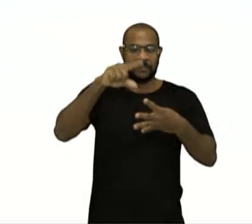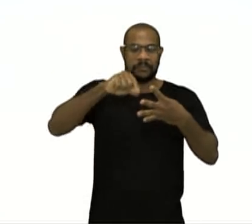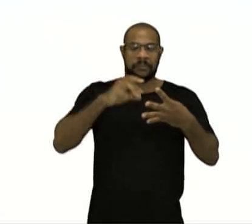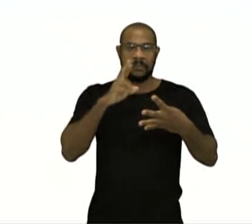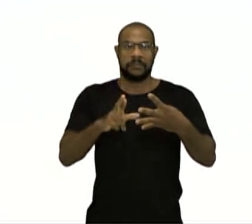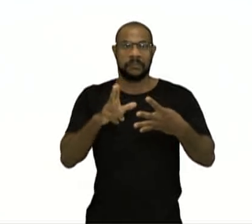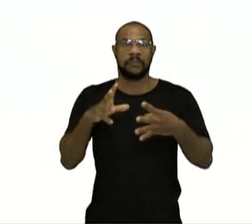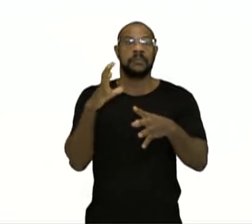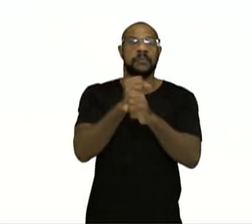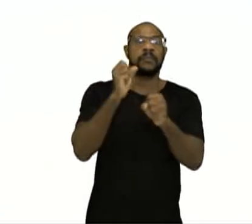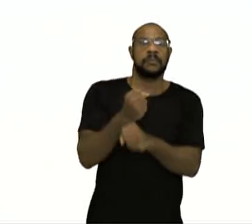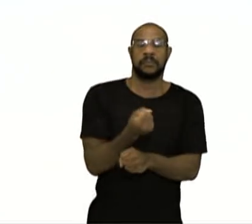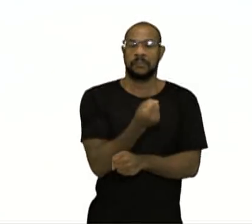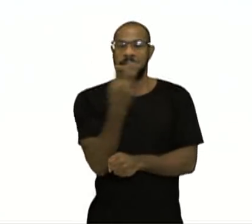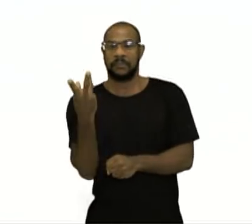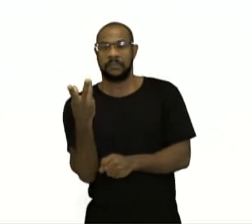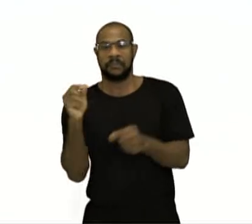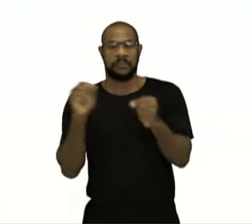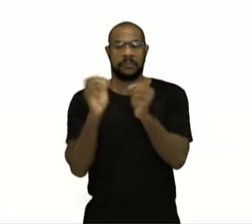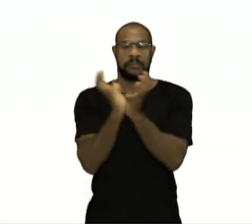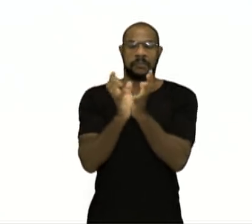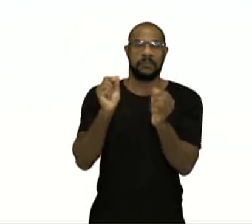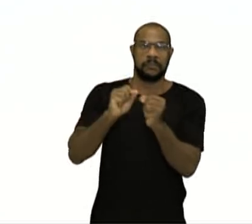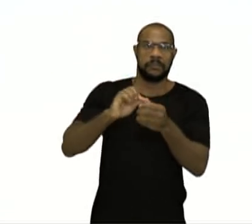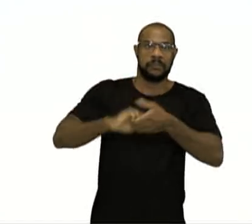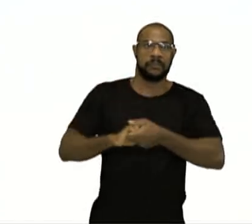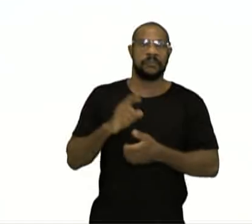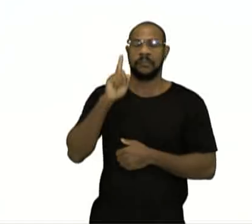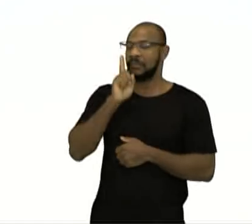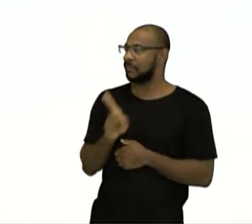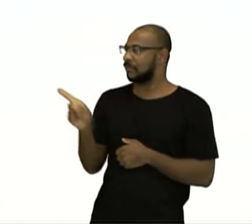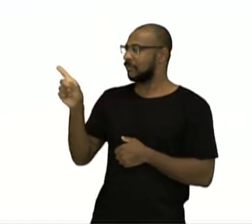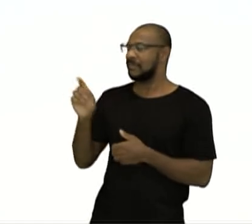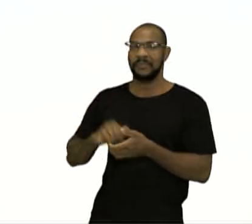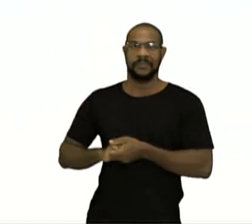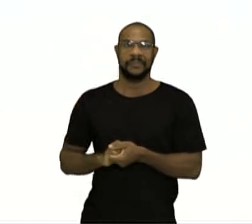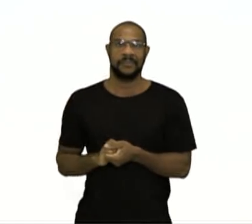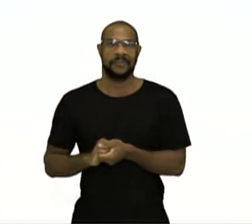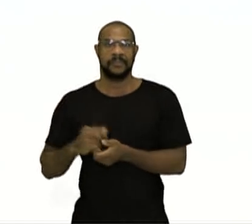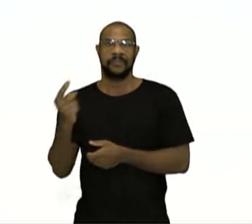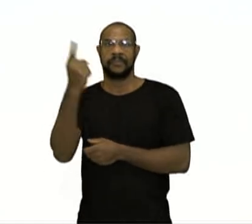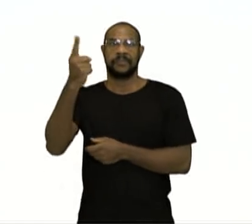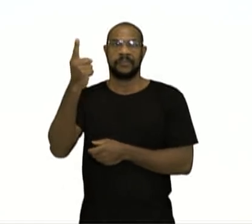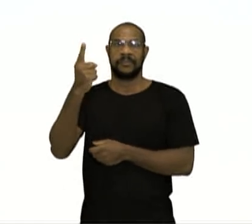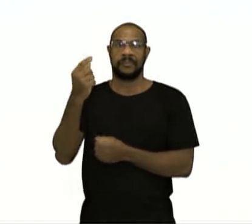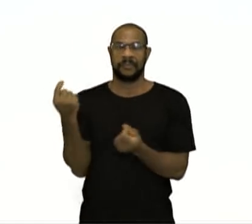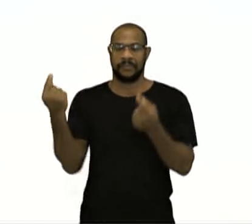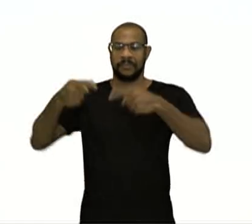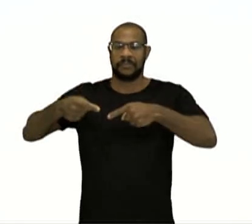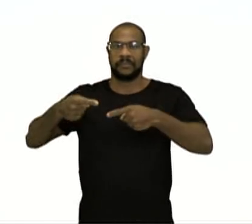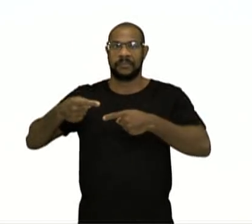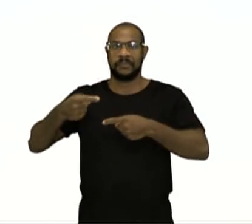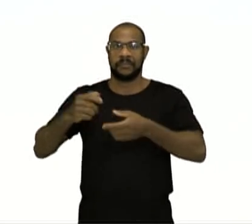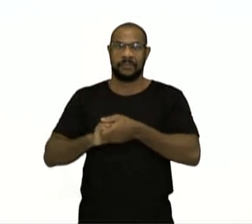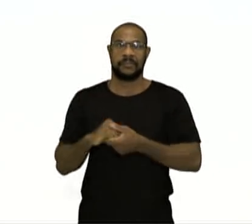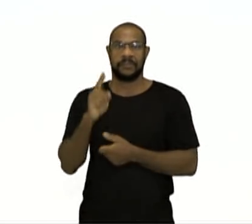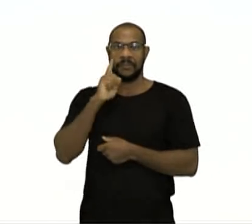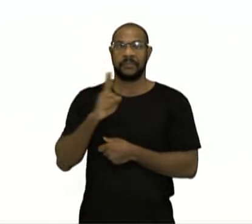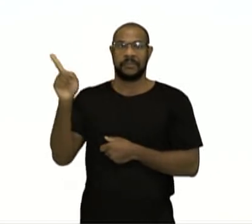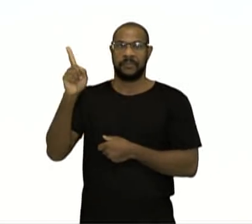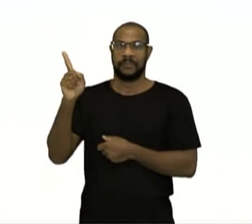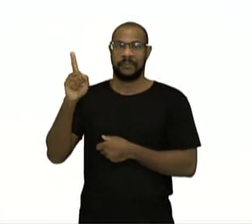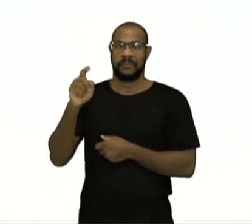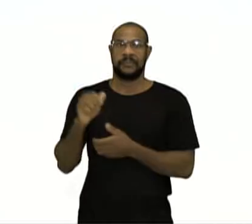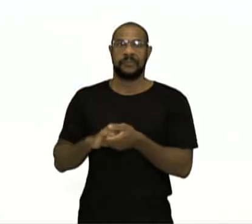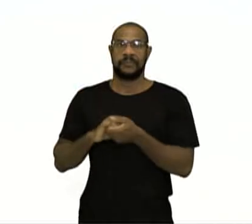quantos pontos este grupo fez. Então, vejam aqui na situação. Na primeira atividade, recebeu mais 5